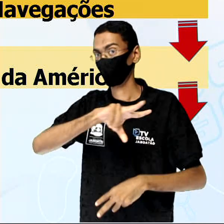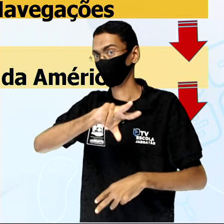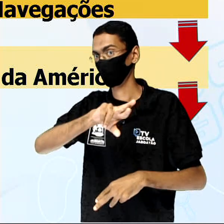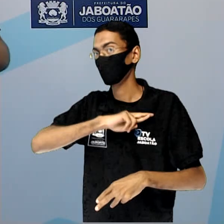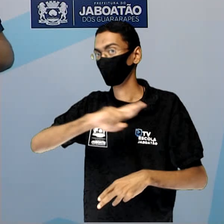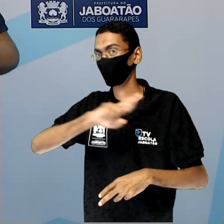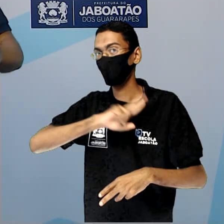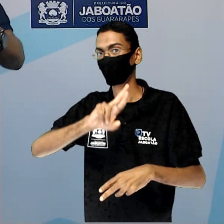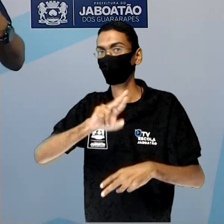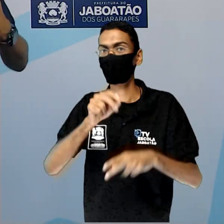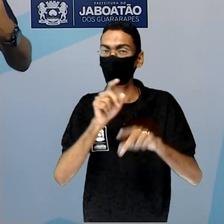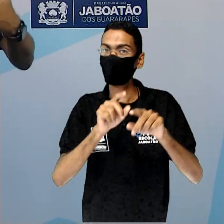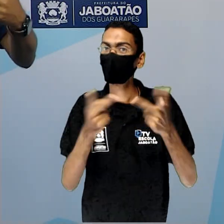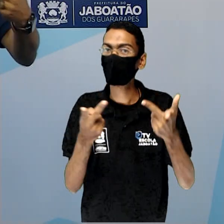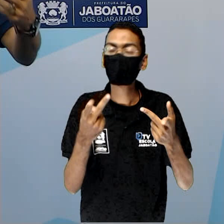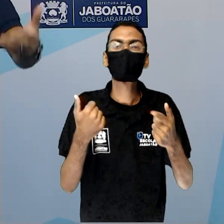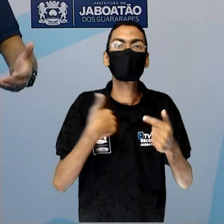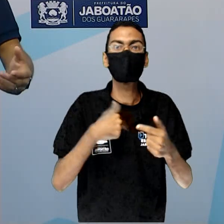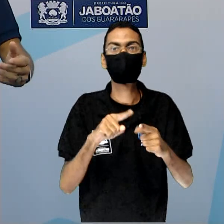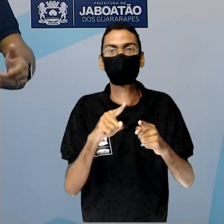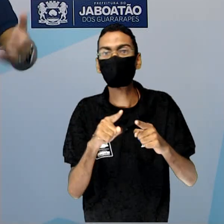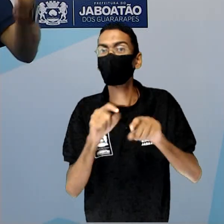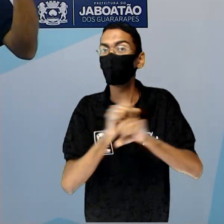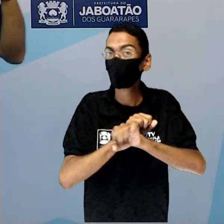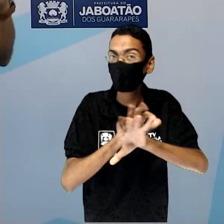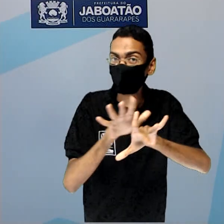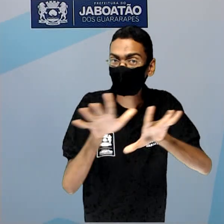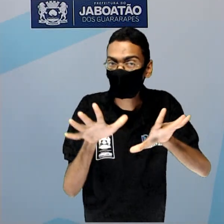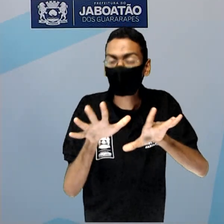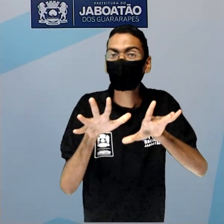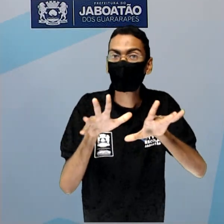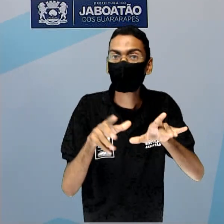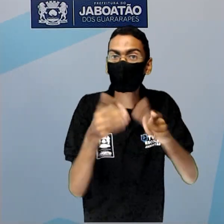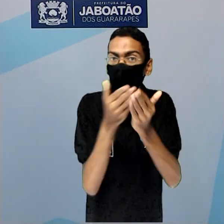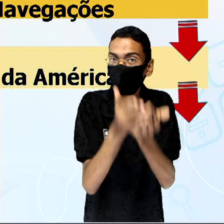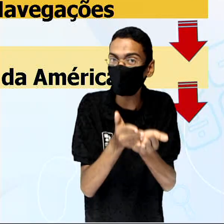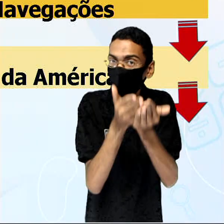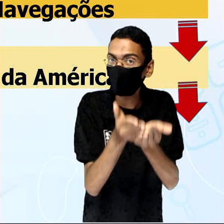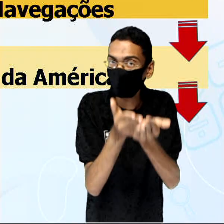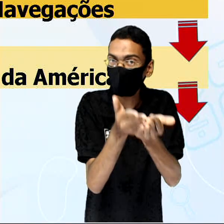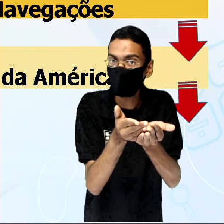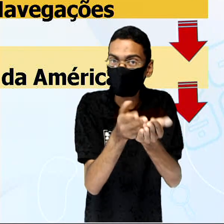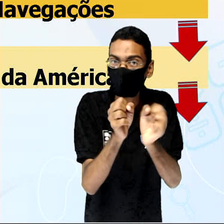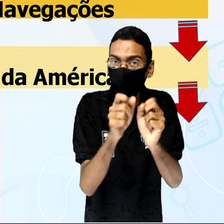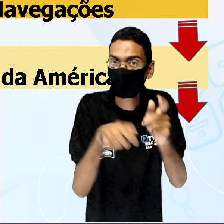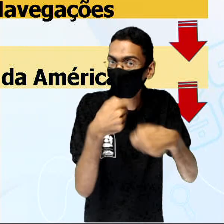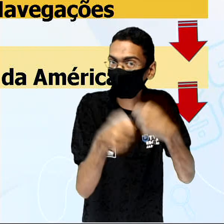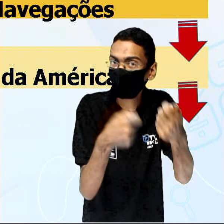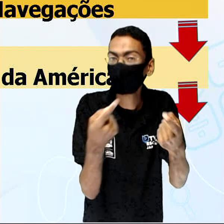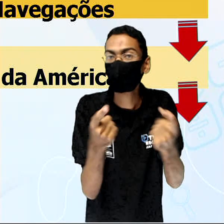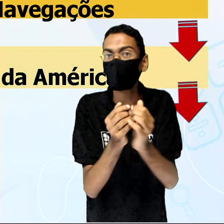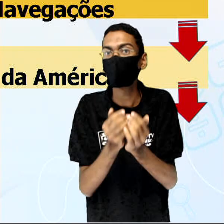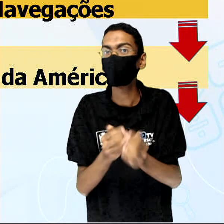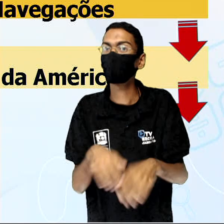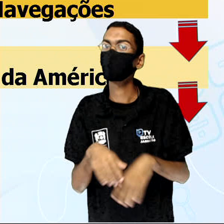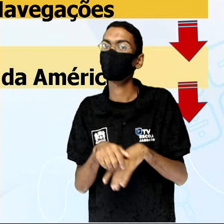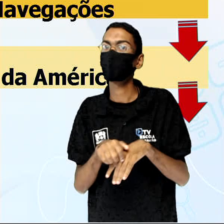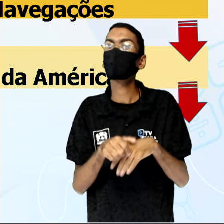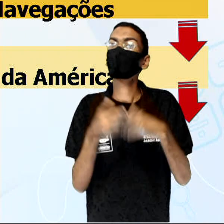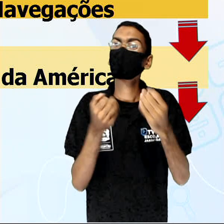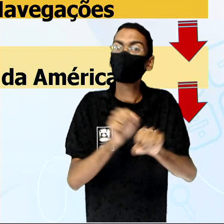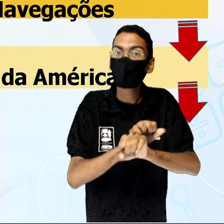instigaram, promoveram a expansão marítima comercial, que a gente pode ver aqui na tabela, vamos para ela. Essa expansão marítima e